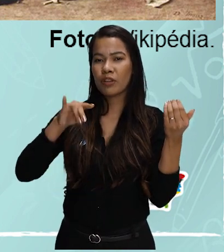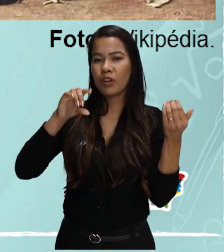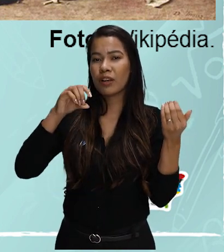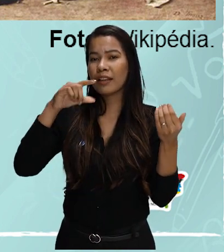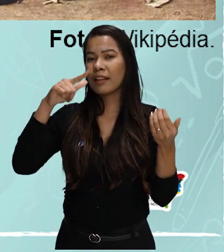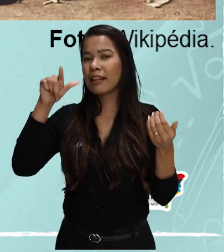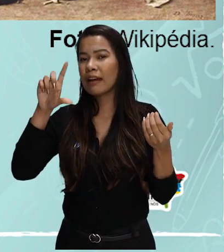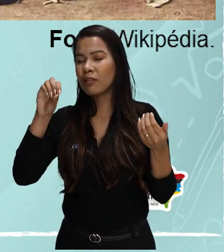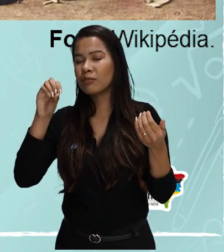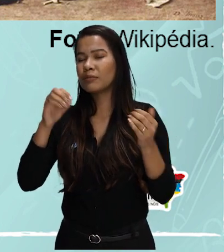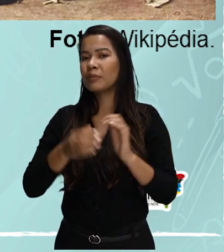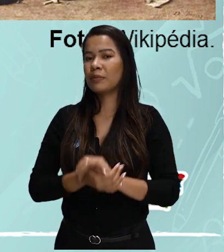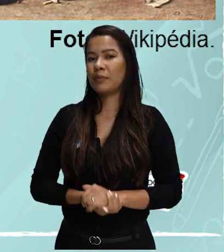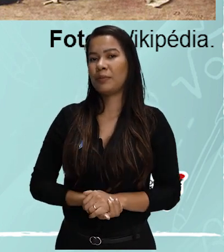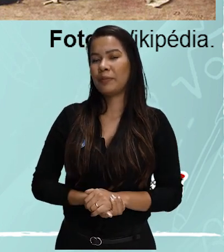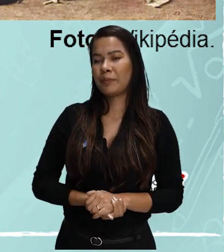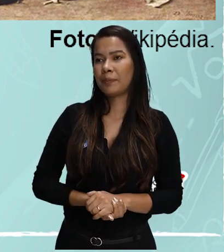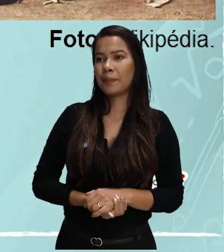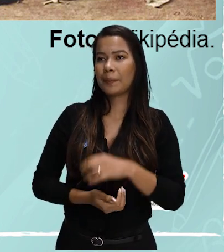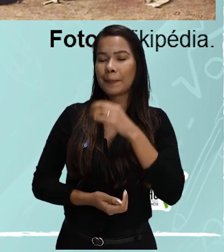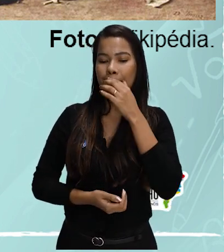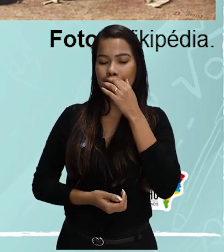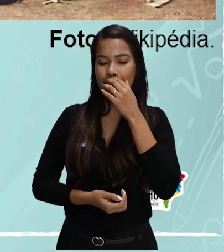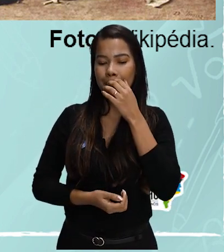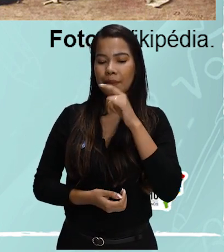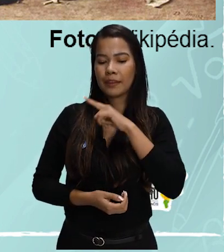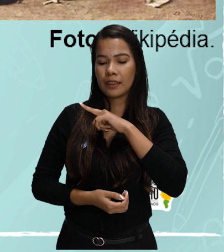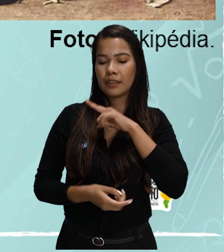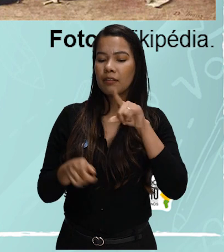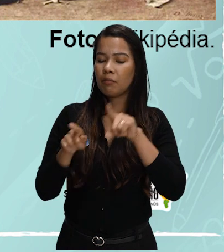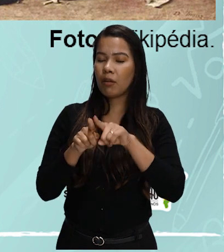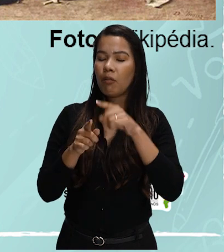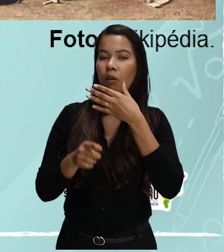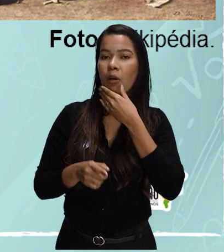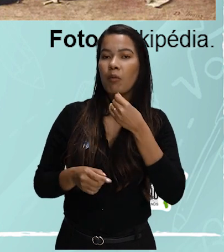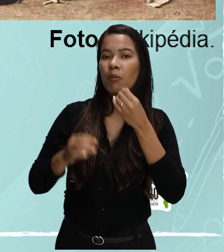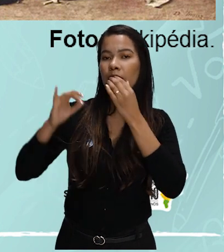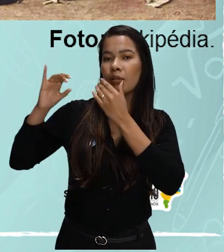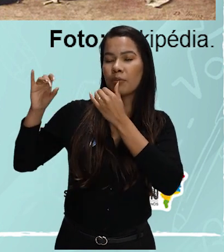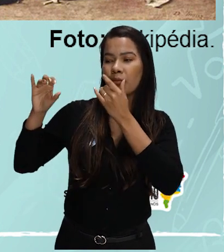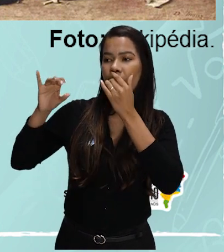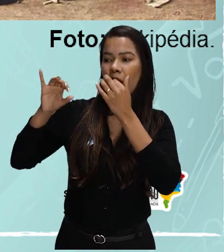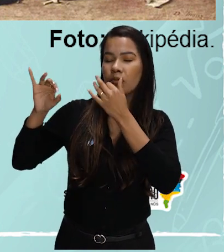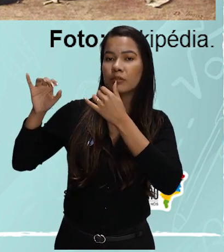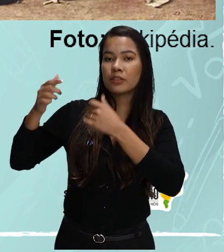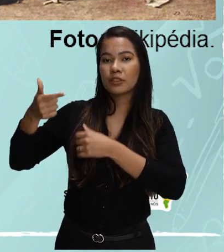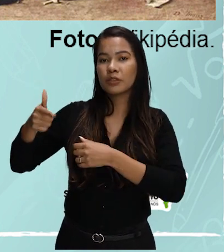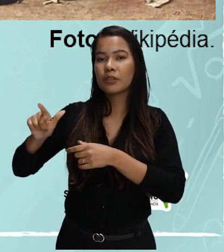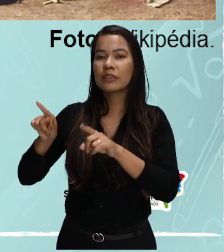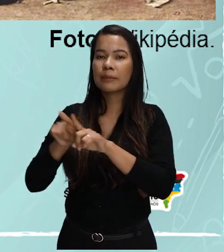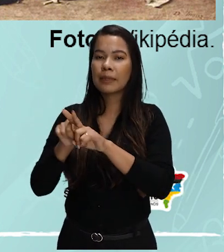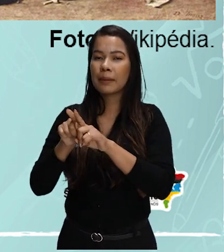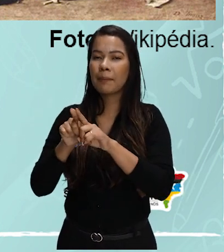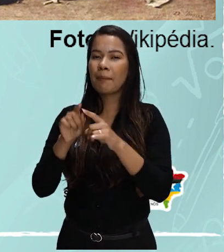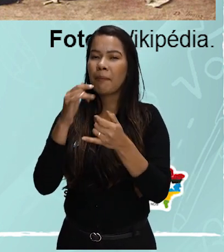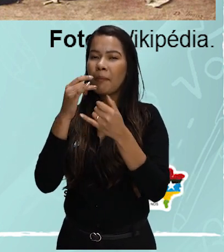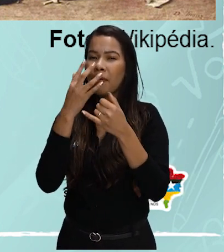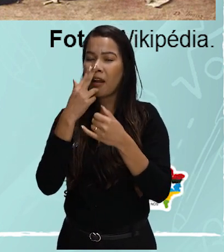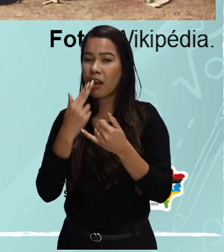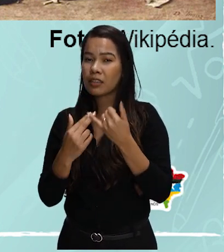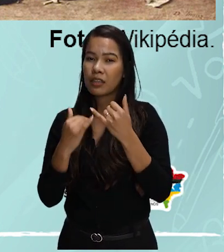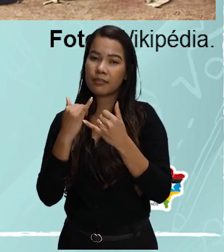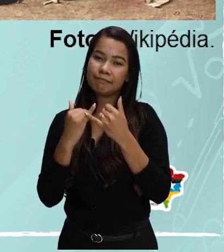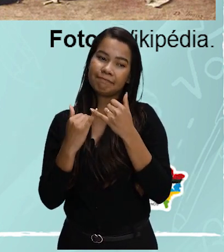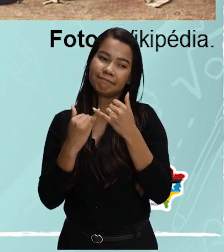outra, era instrumento de corda. Então parece um violão, ali tem um cara com uma flauta na mão e o outro também assemelhando um violino. Então os instrumentos